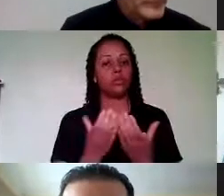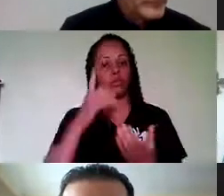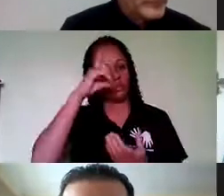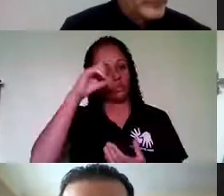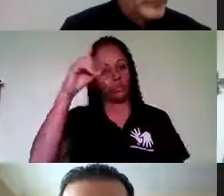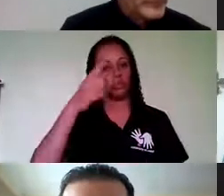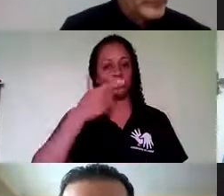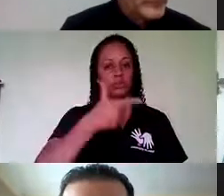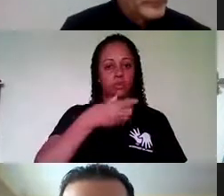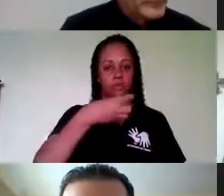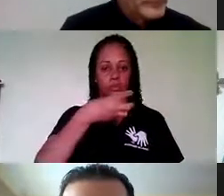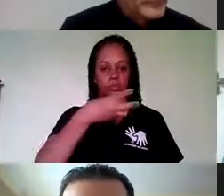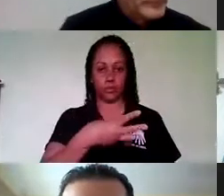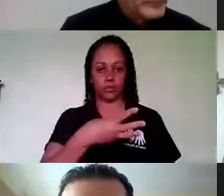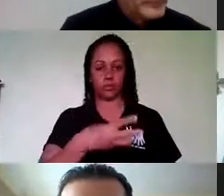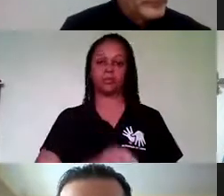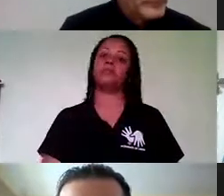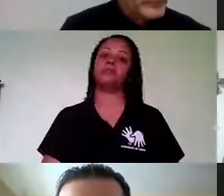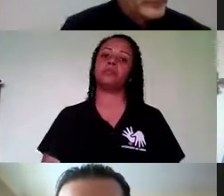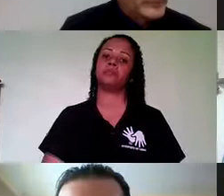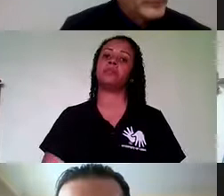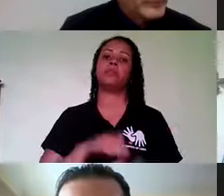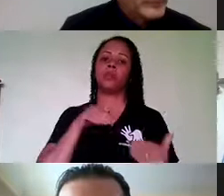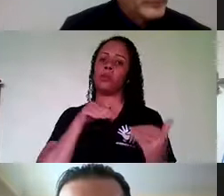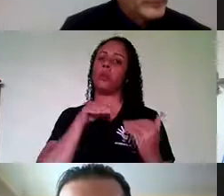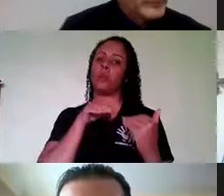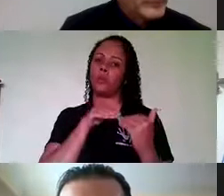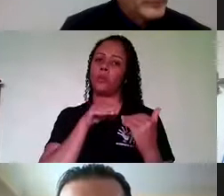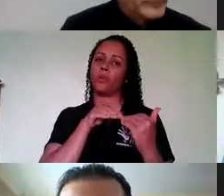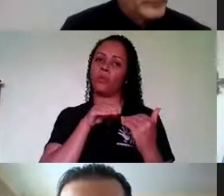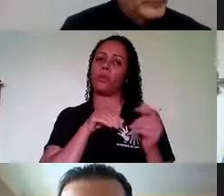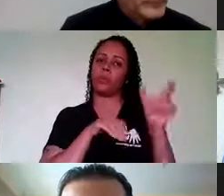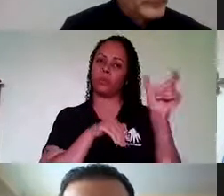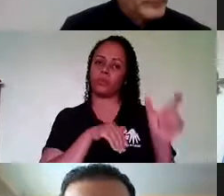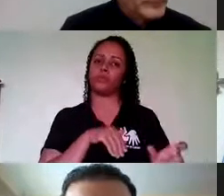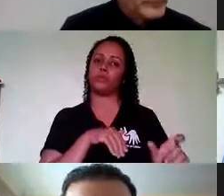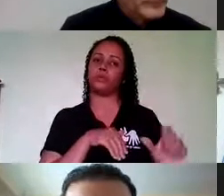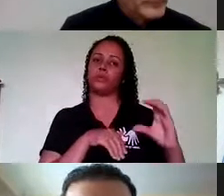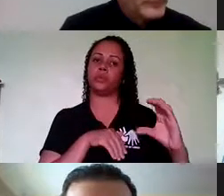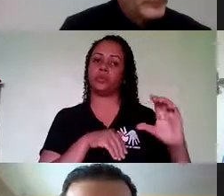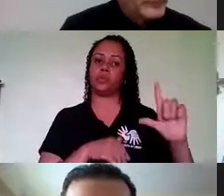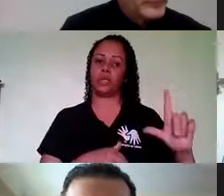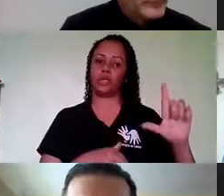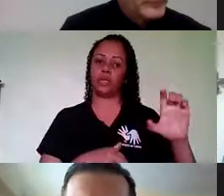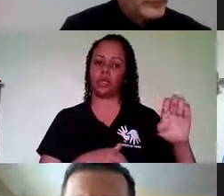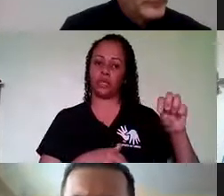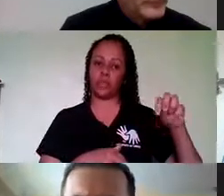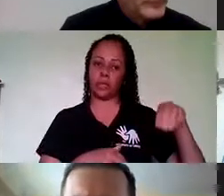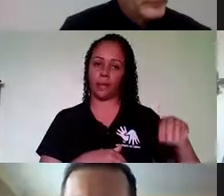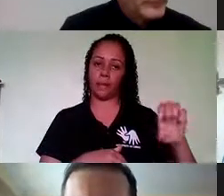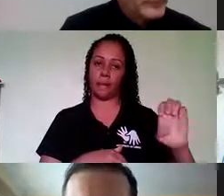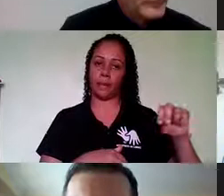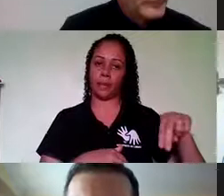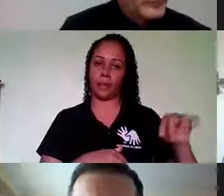Eu concordo com o Clemente, eu acho que temos que valorizar a representação dos trabalhadores da maneira mais